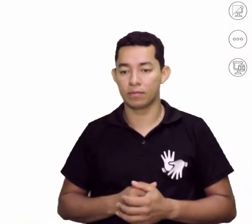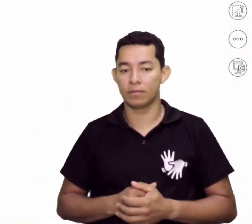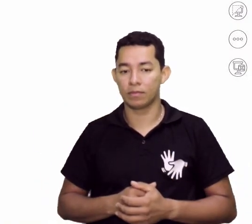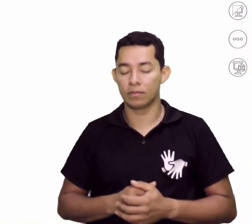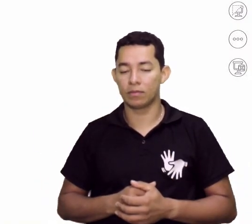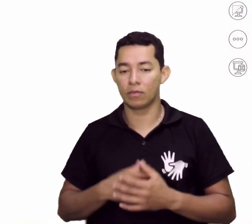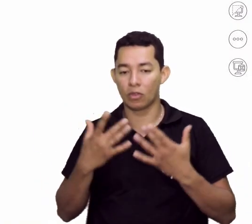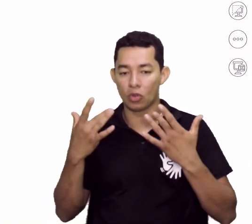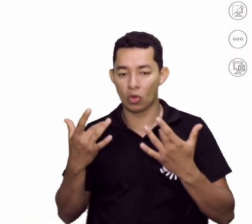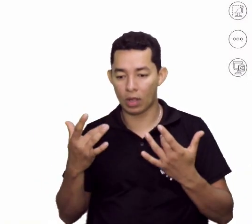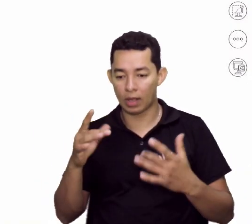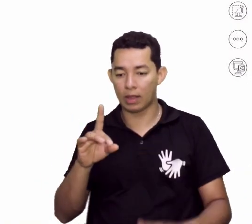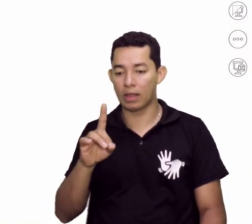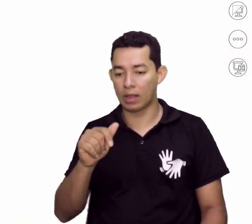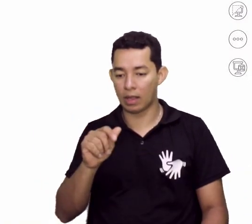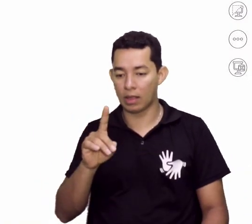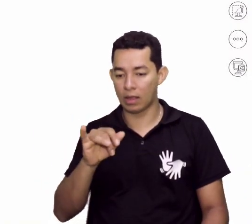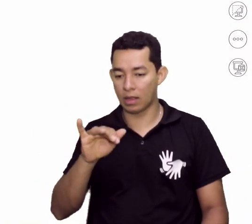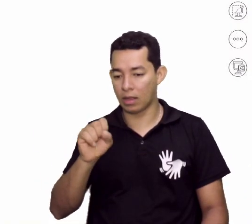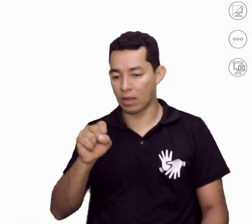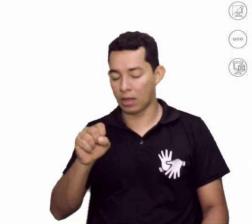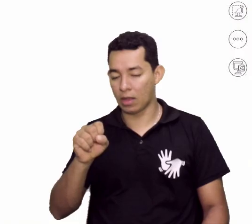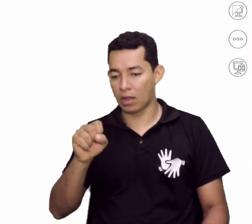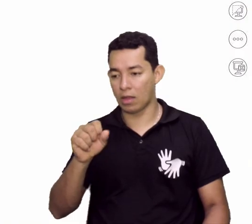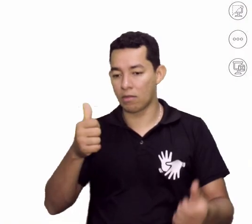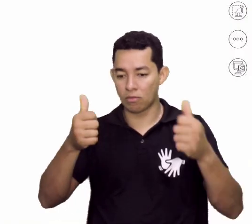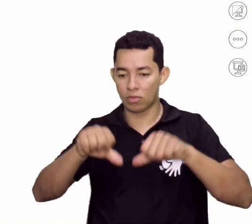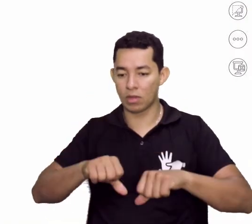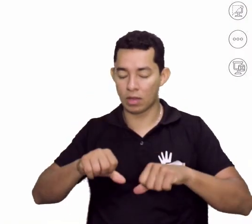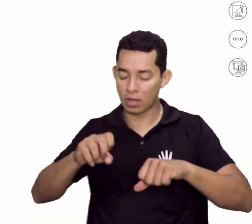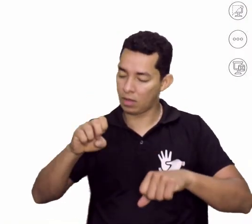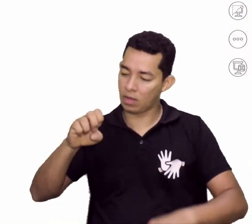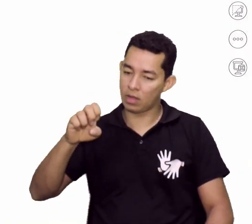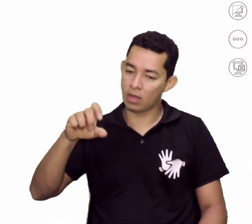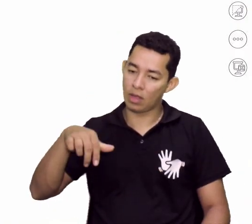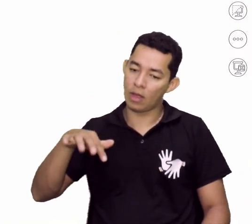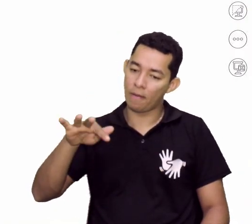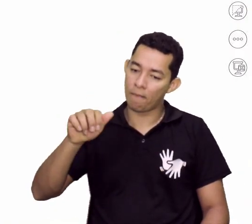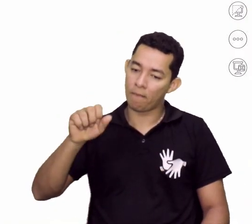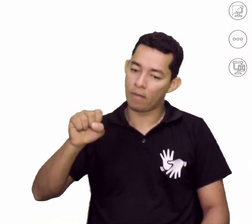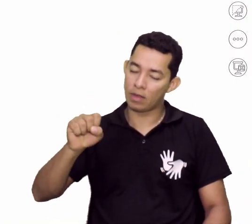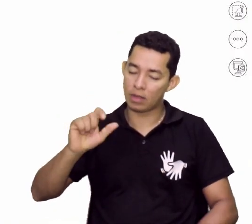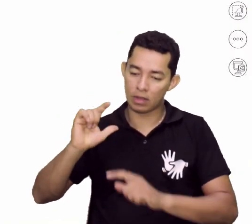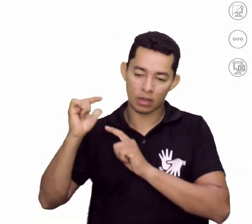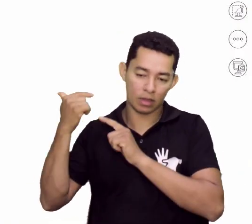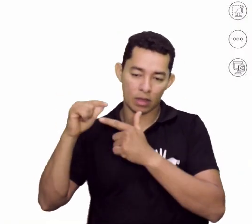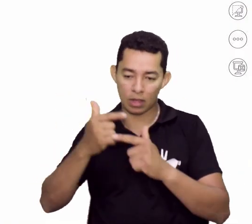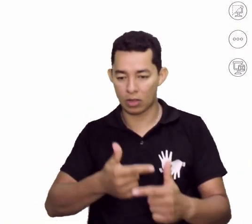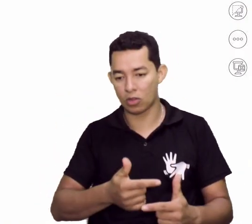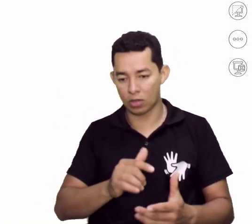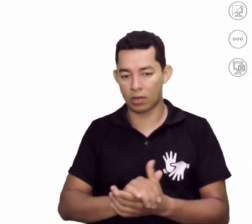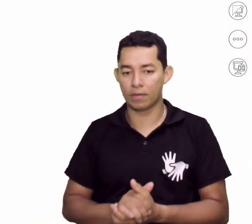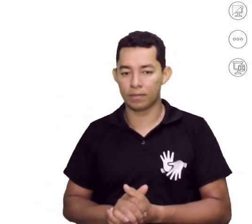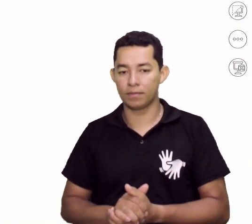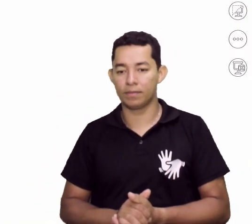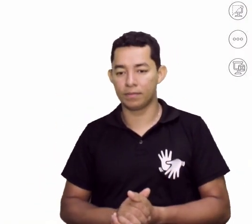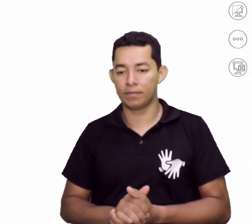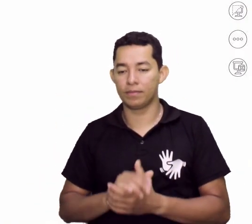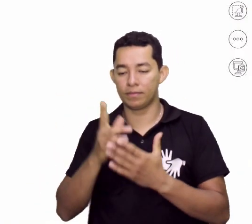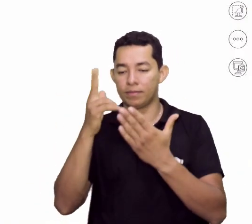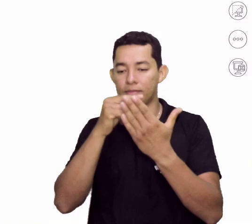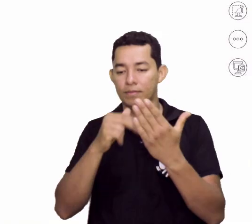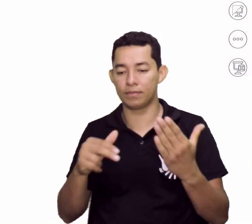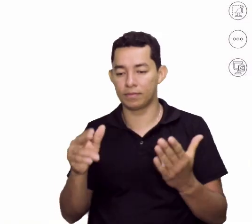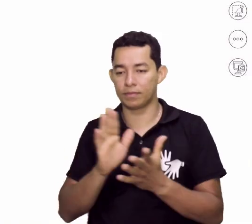dadaístas menosprezam a ênfase tradicional posta na estética pictórica das figuras e